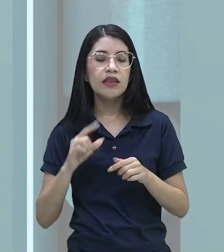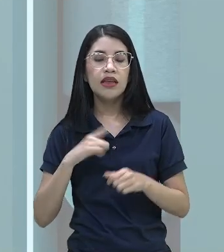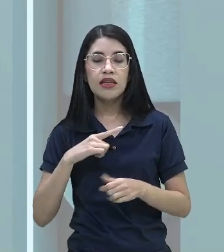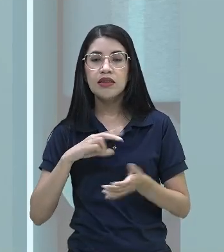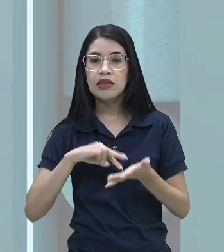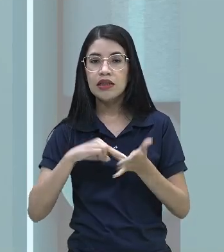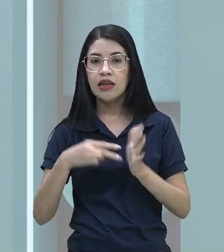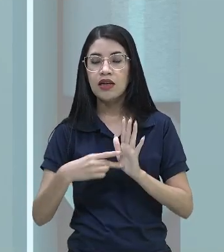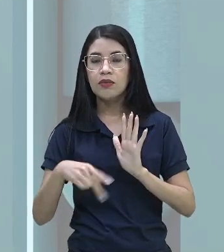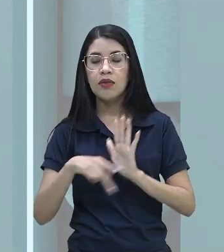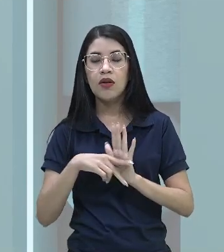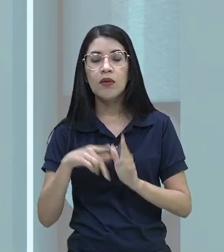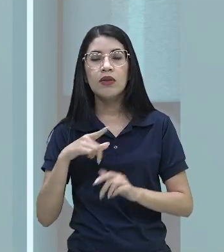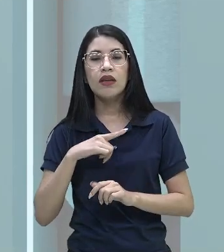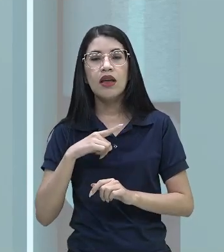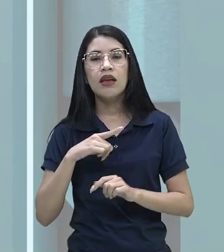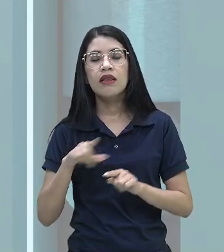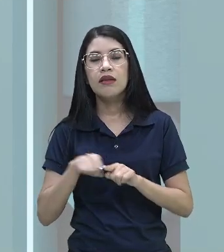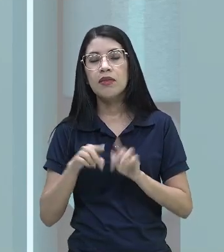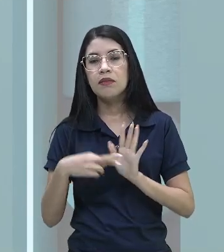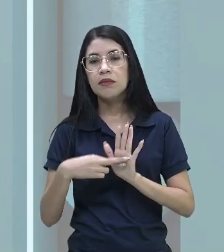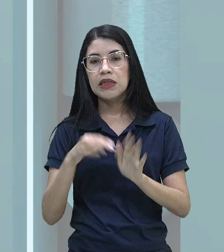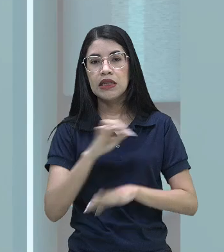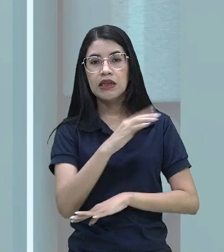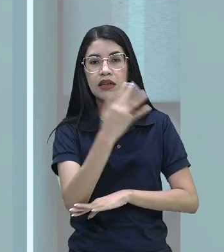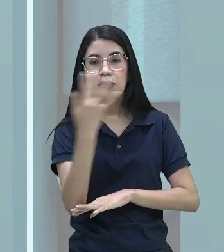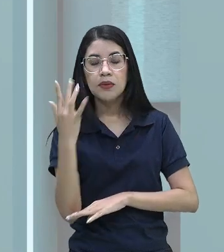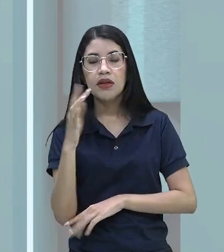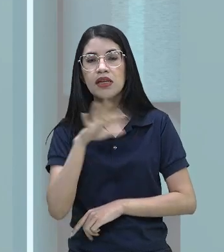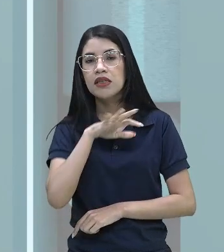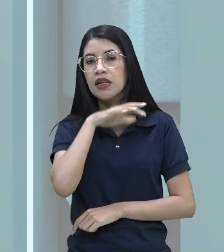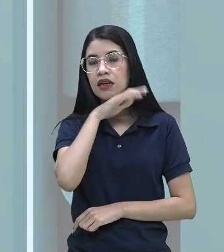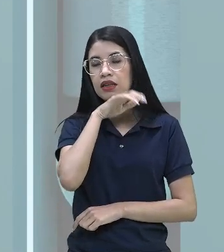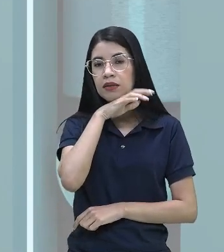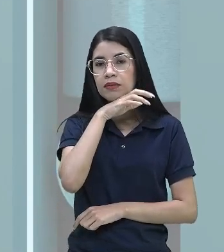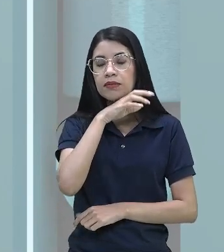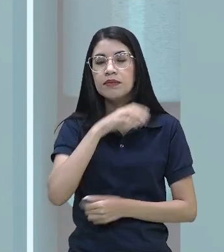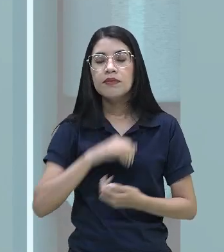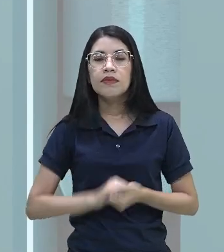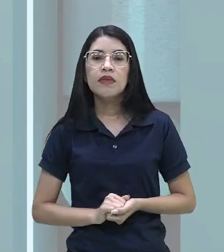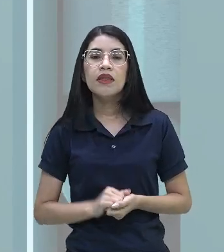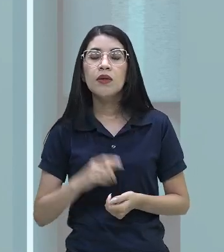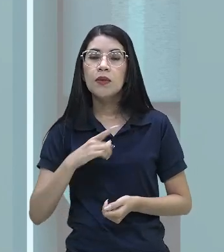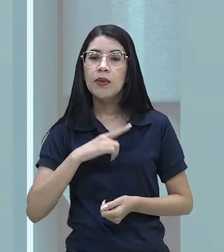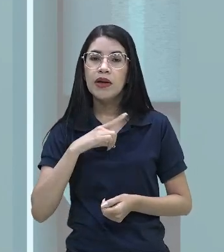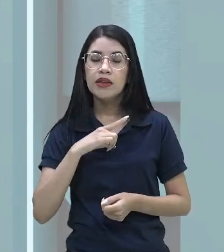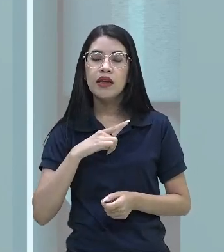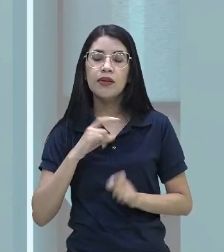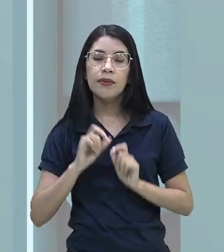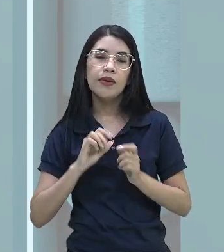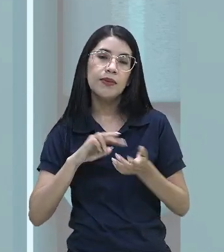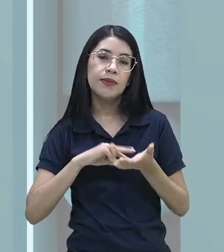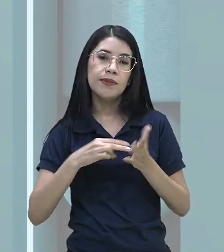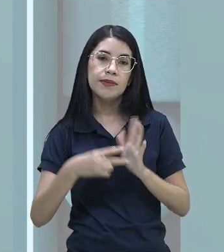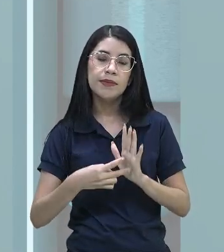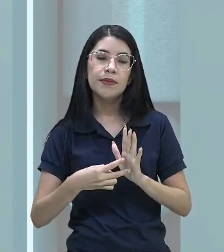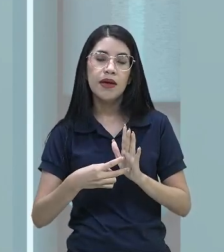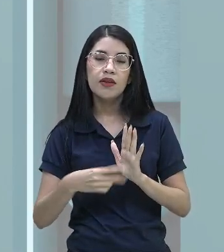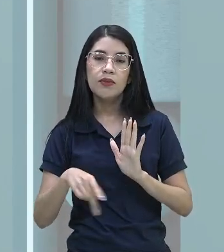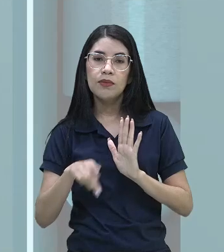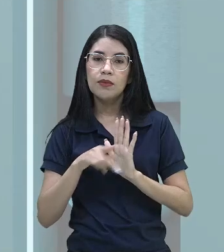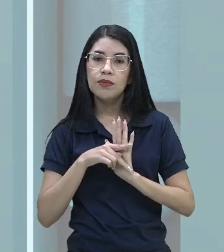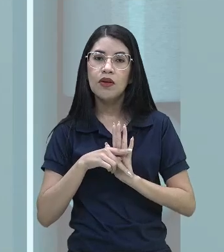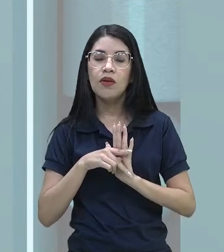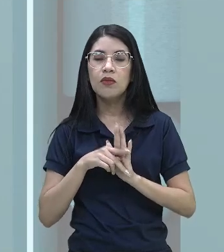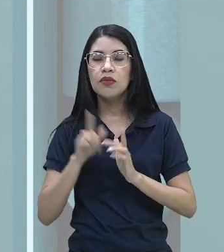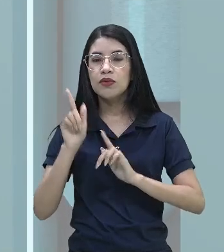que representa, às vezes, a natureza, um animal, tá? Então, ele vai ter todo um significado